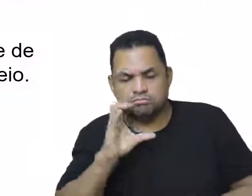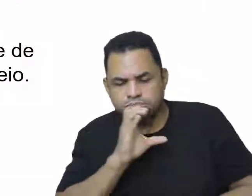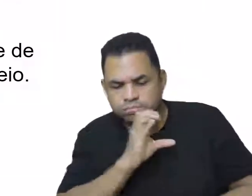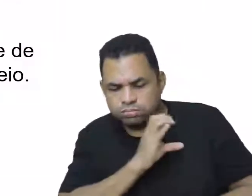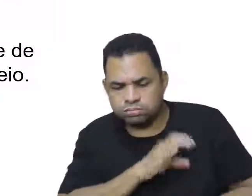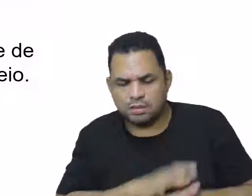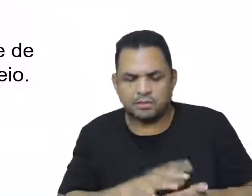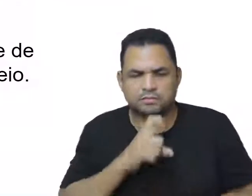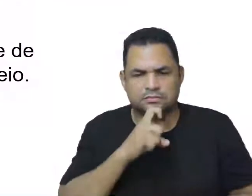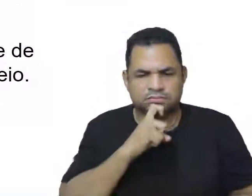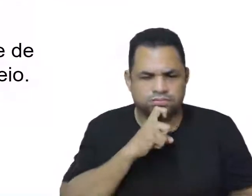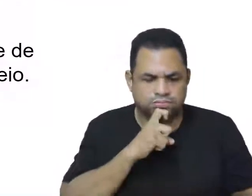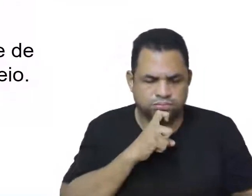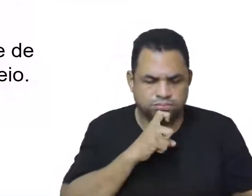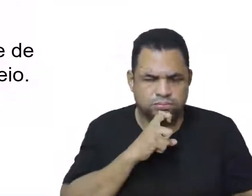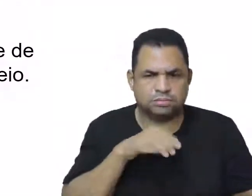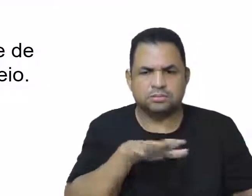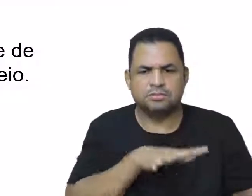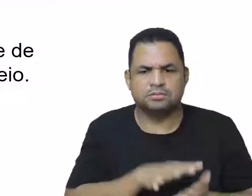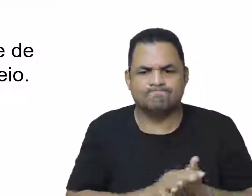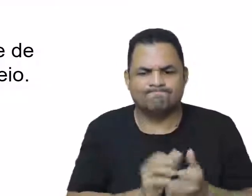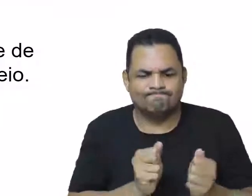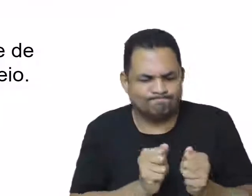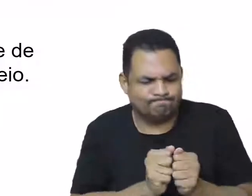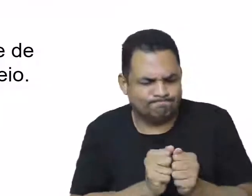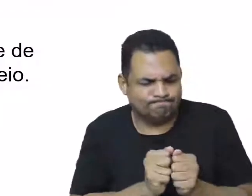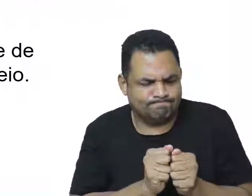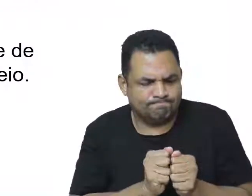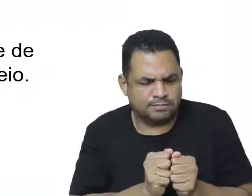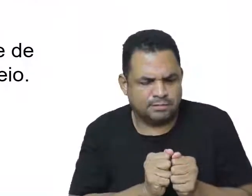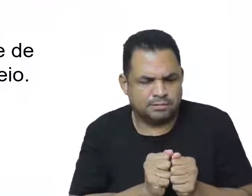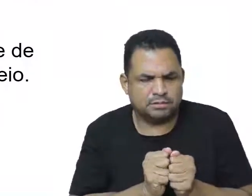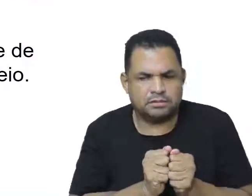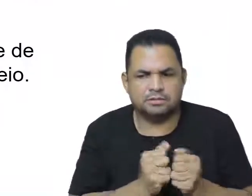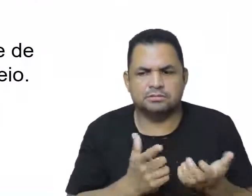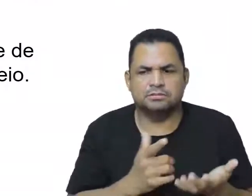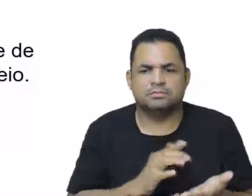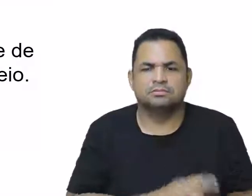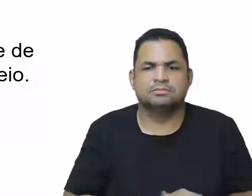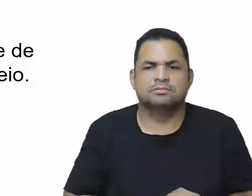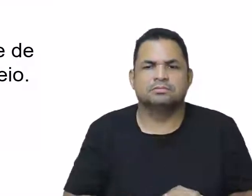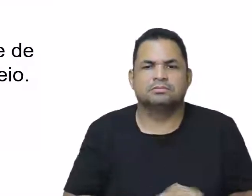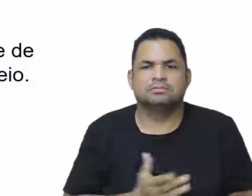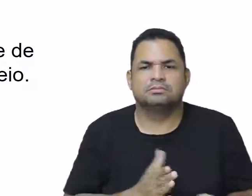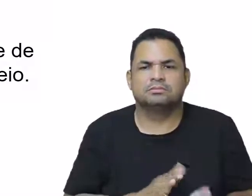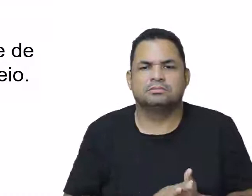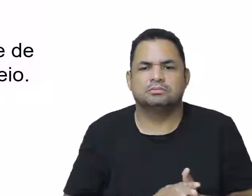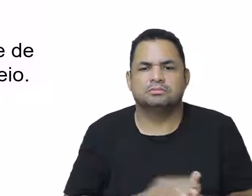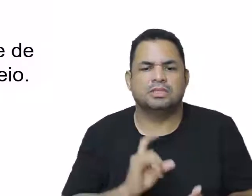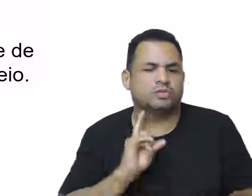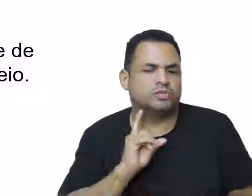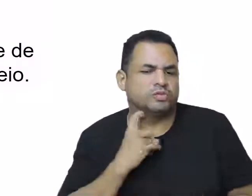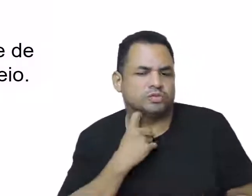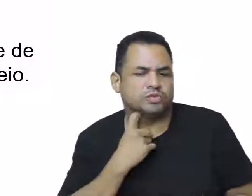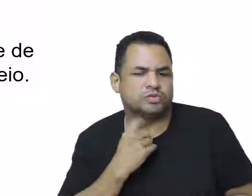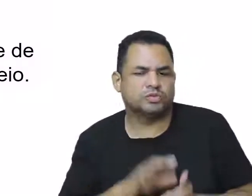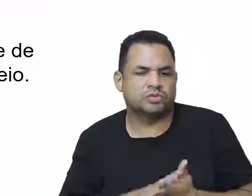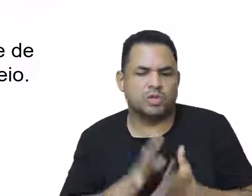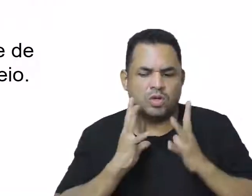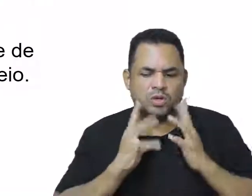ali está frio, se ali é apertado, se não é apertado, se ali é sujo, se é limpo,